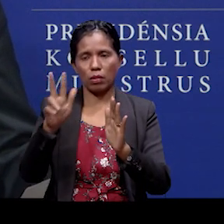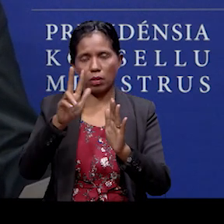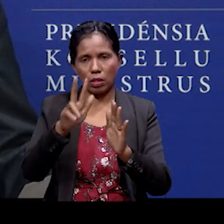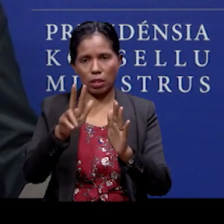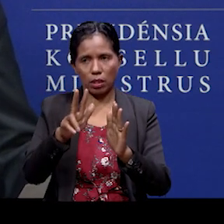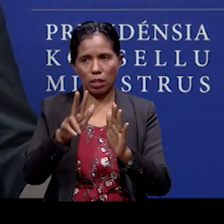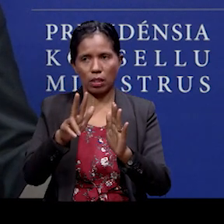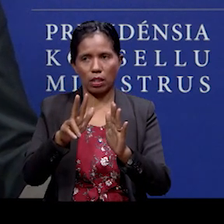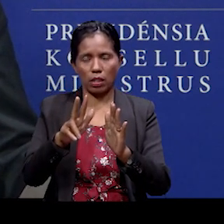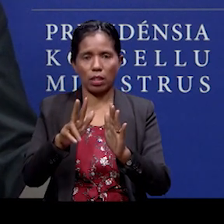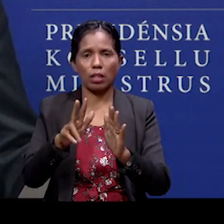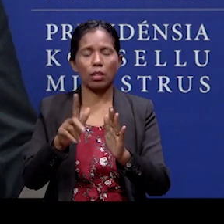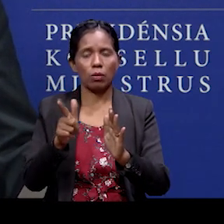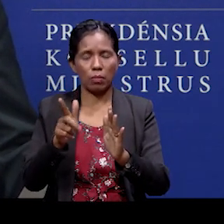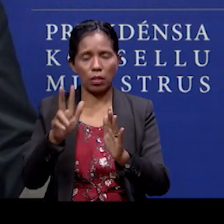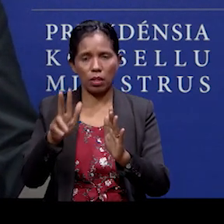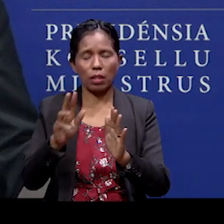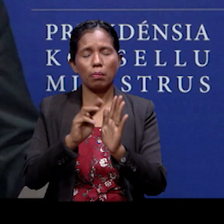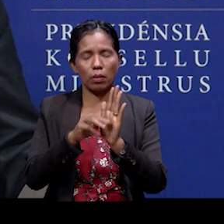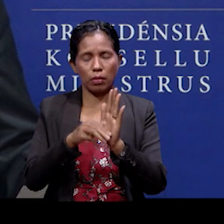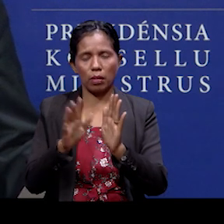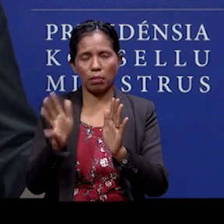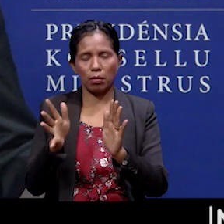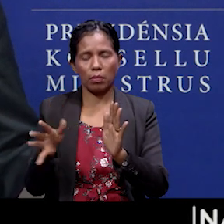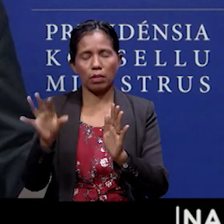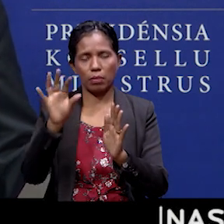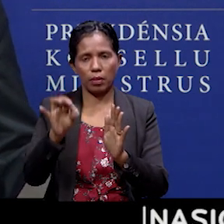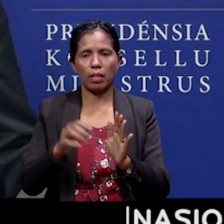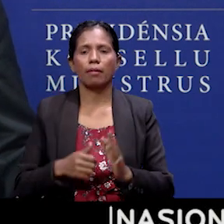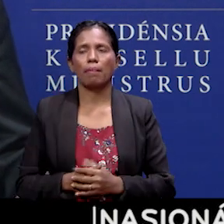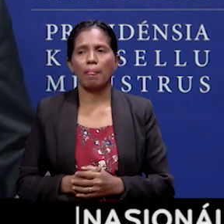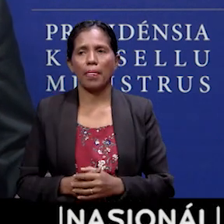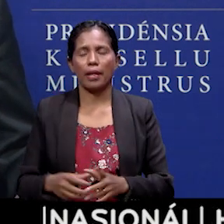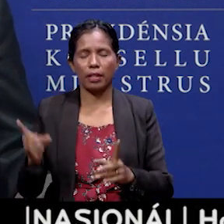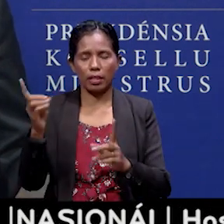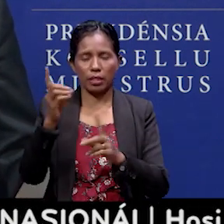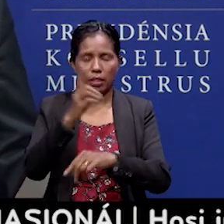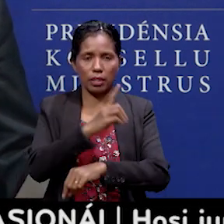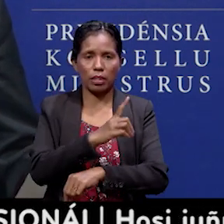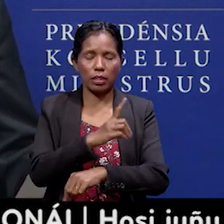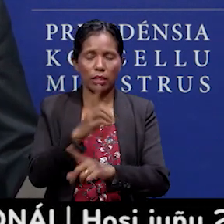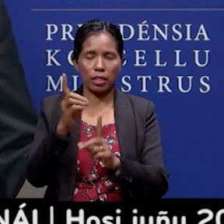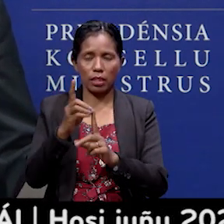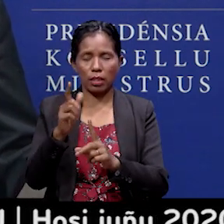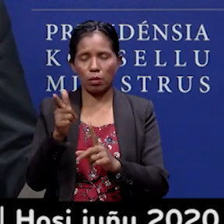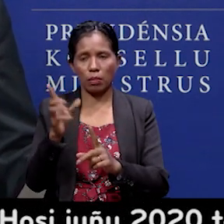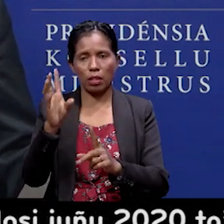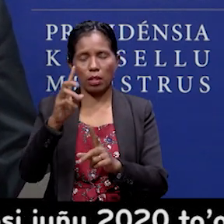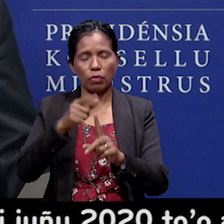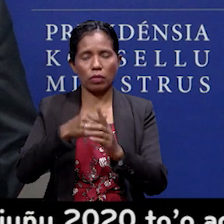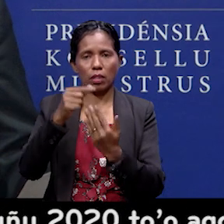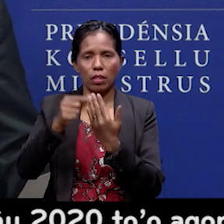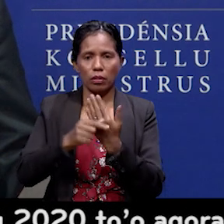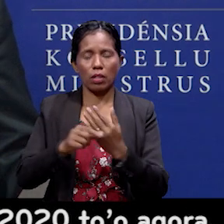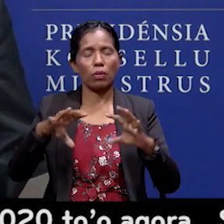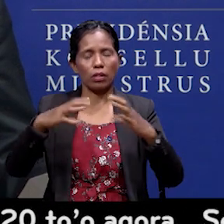minuto limanulo resincia, ca 11:59, loron 26 fulano agosto. No mos, Conselho de Ministro